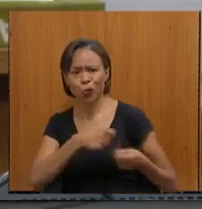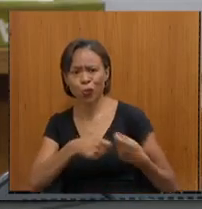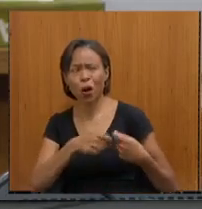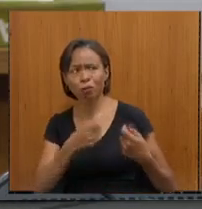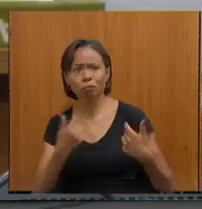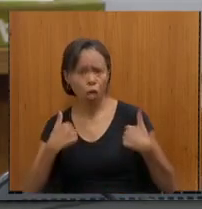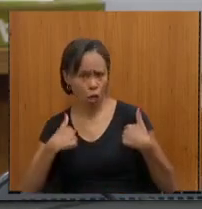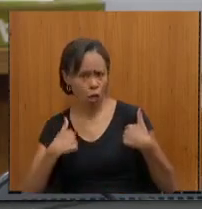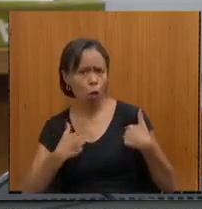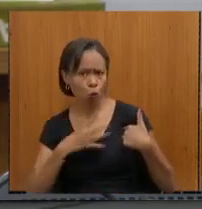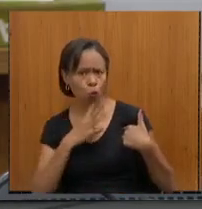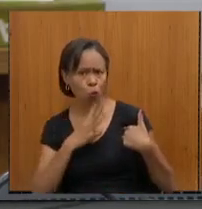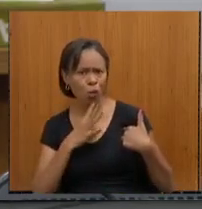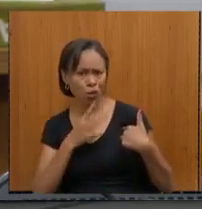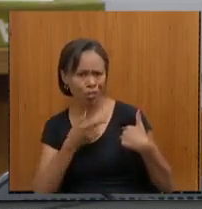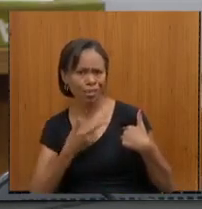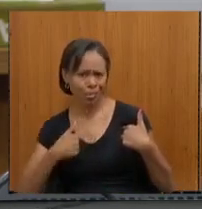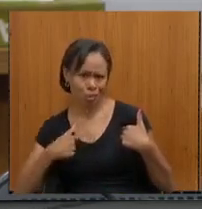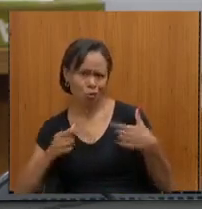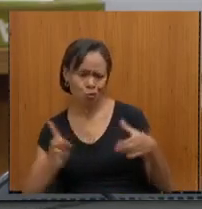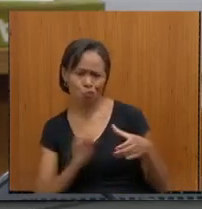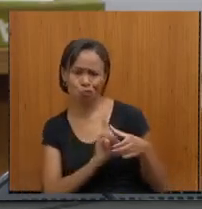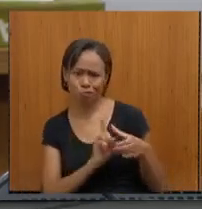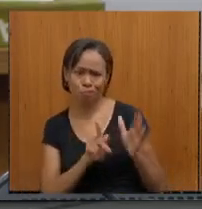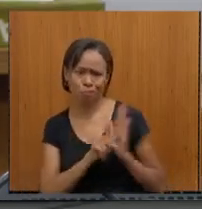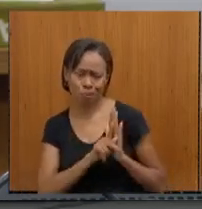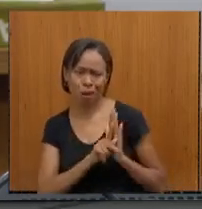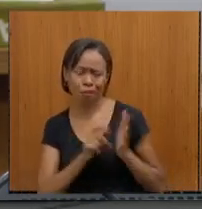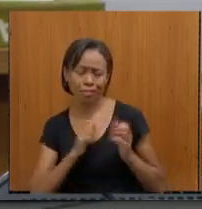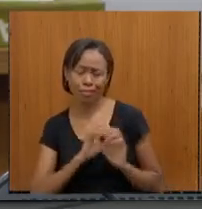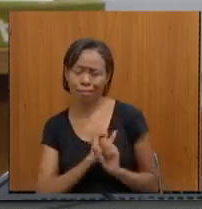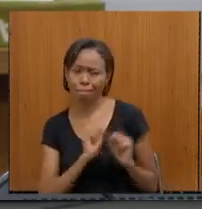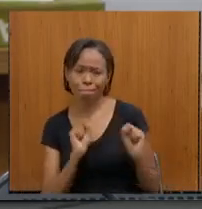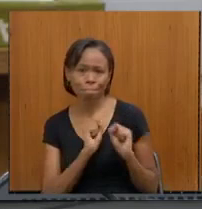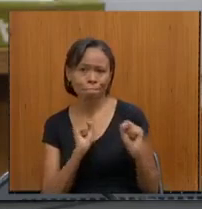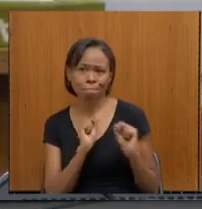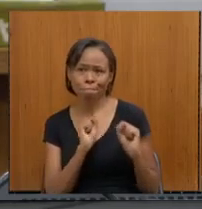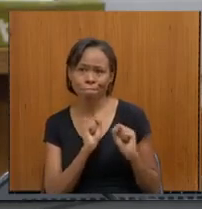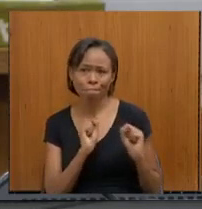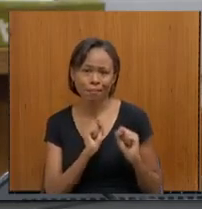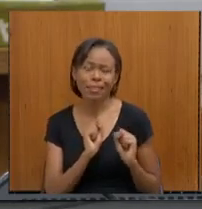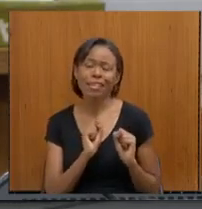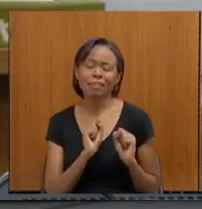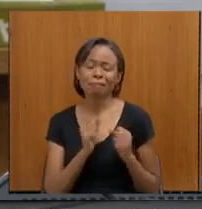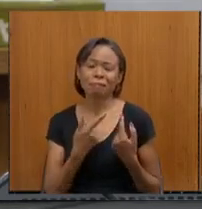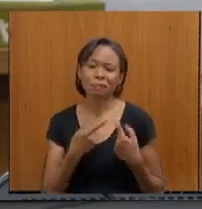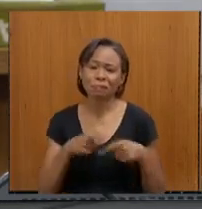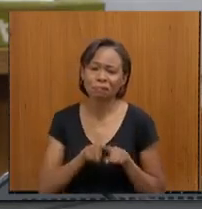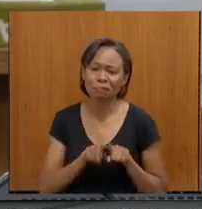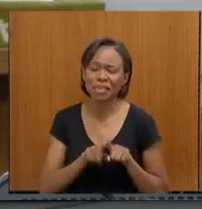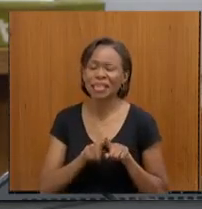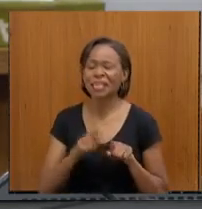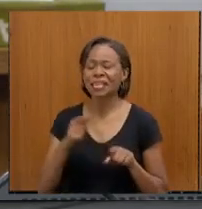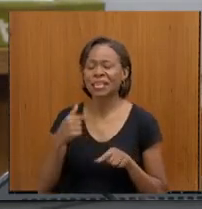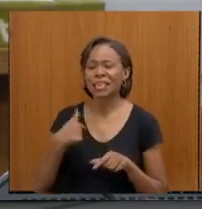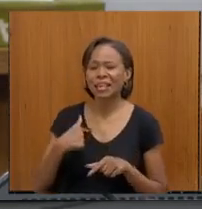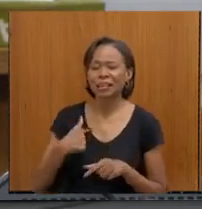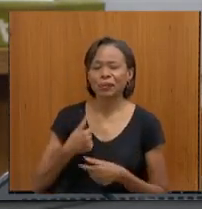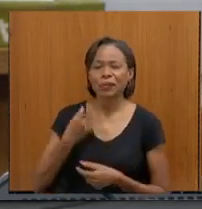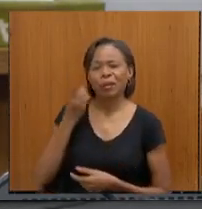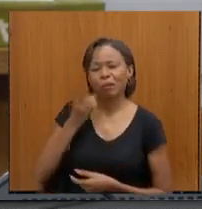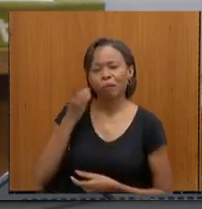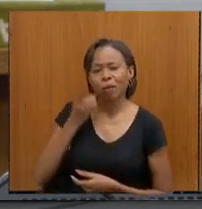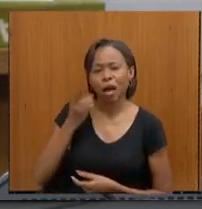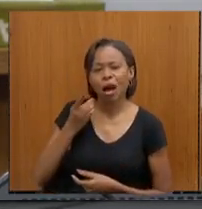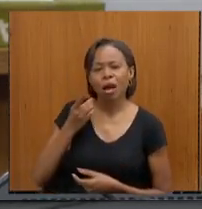rural a paixãozinha né como é que se eu gosto muito de ser Deputado que acho que o cargo você promove